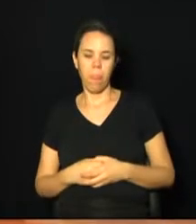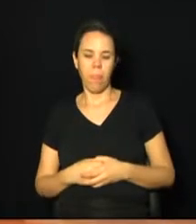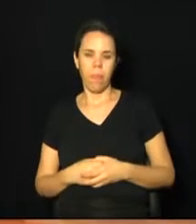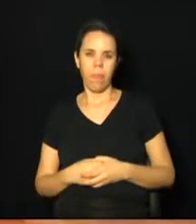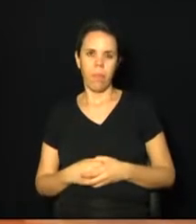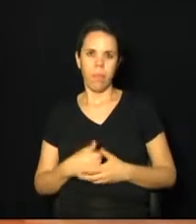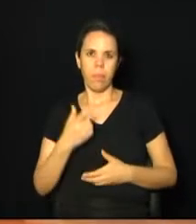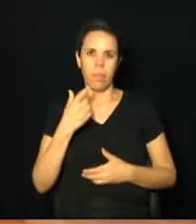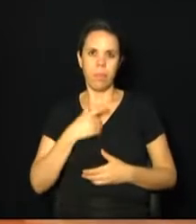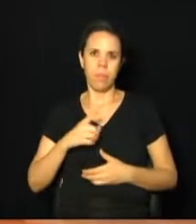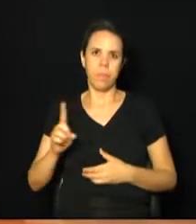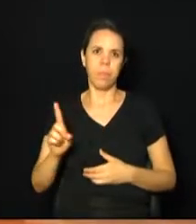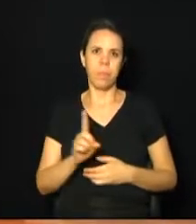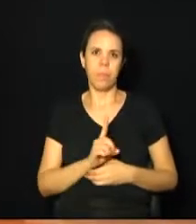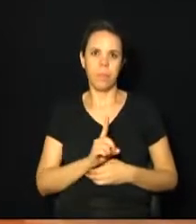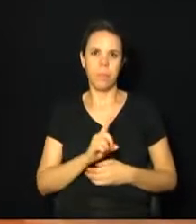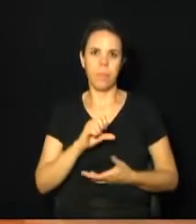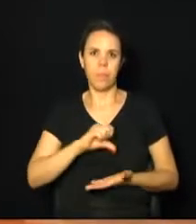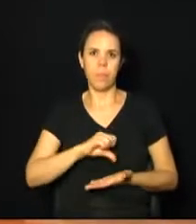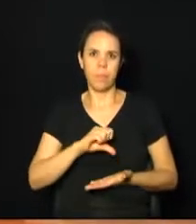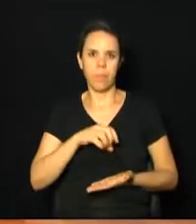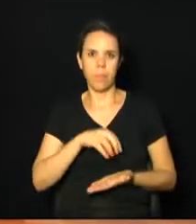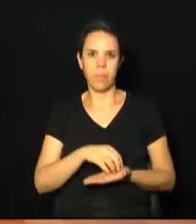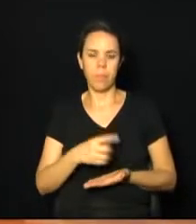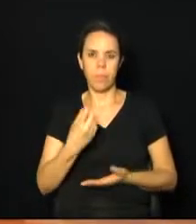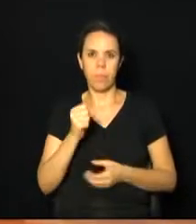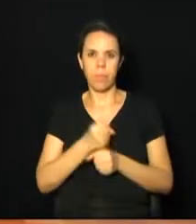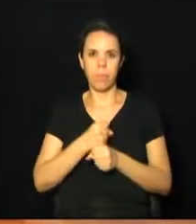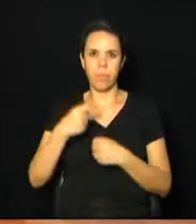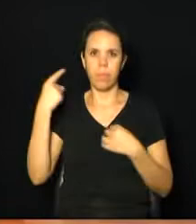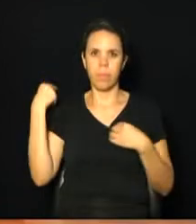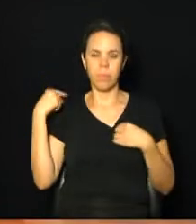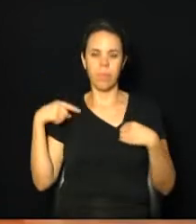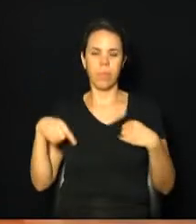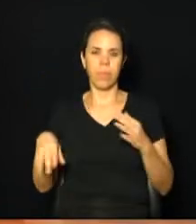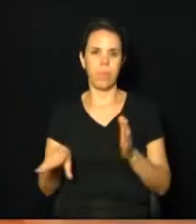Eu, quando cheguei na regional, há 8 anos atrás,